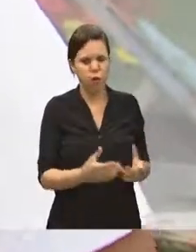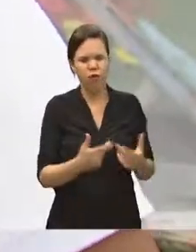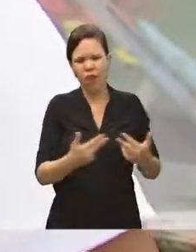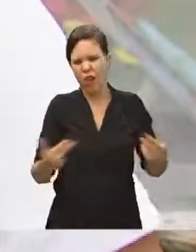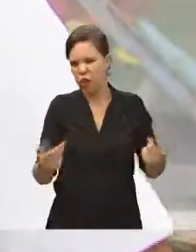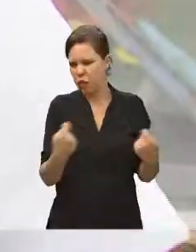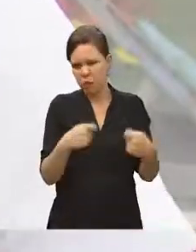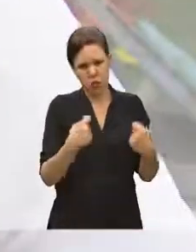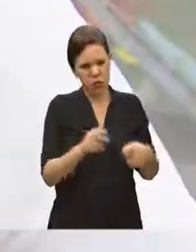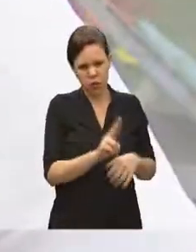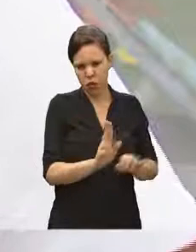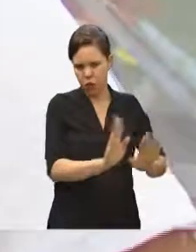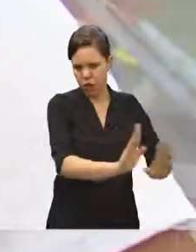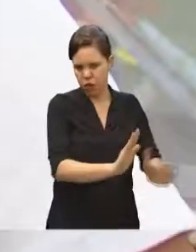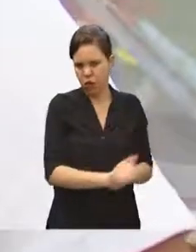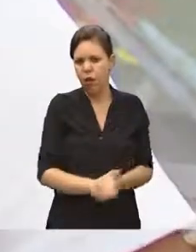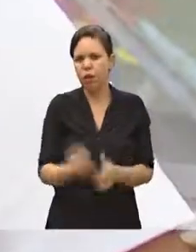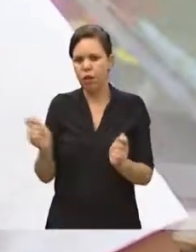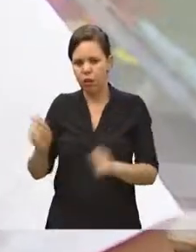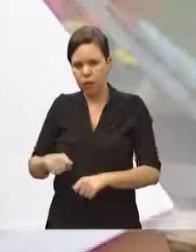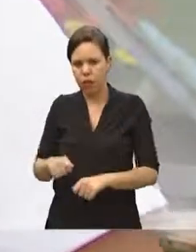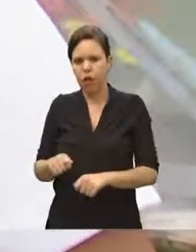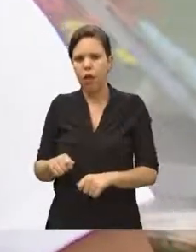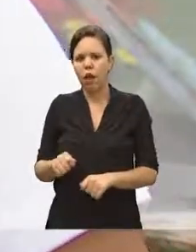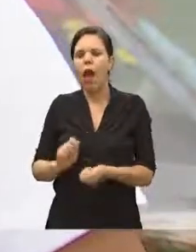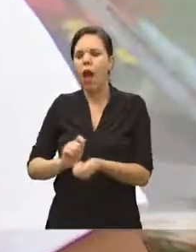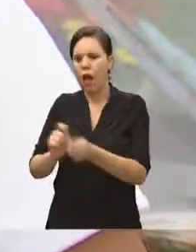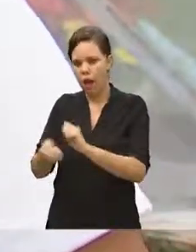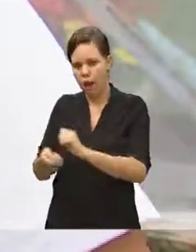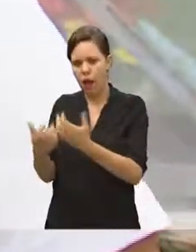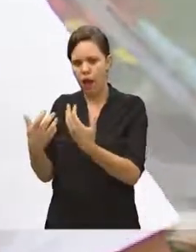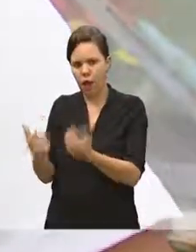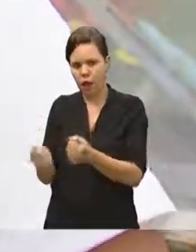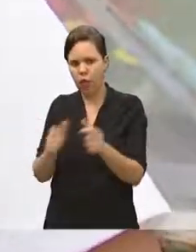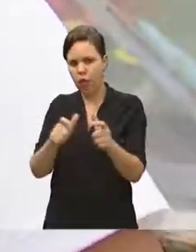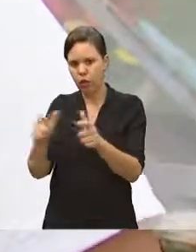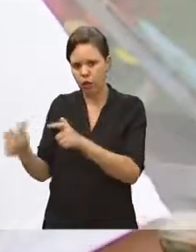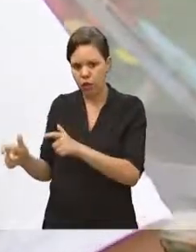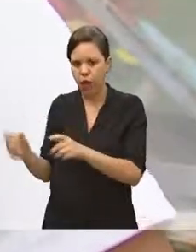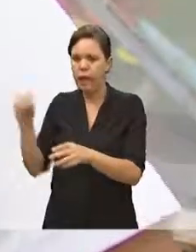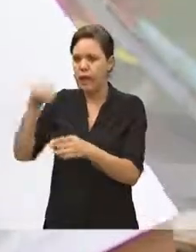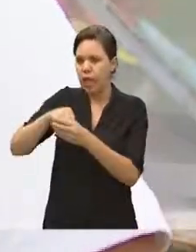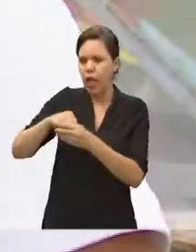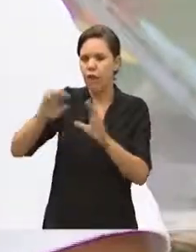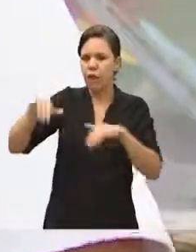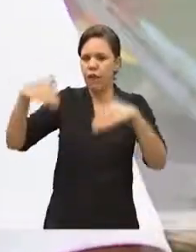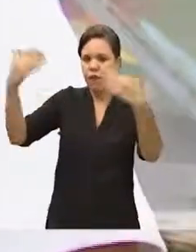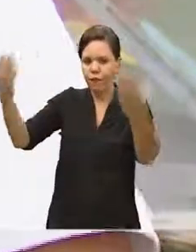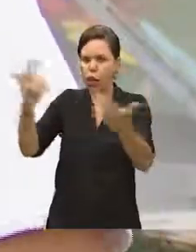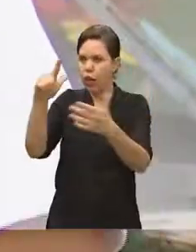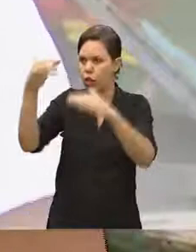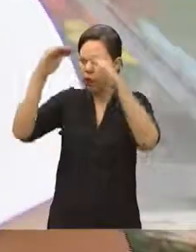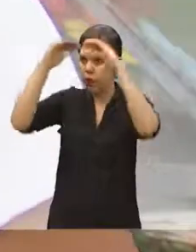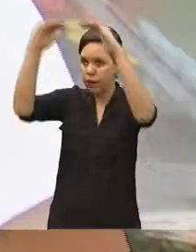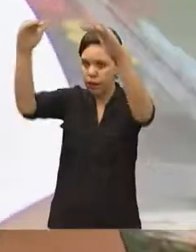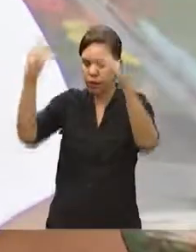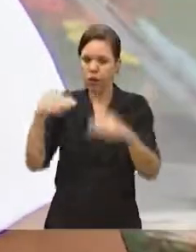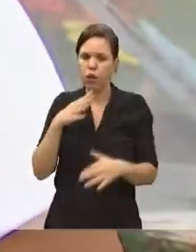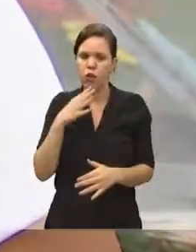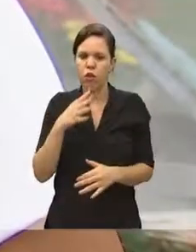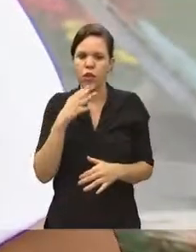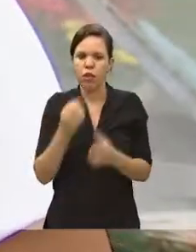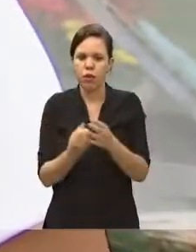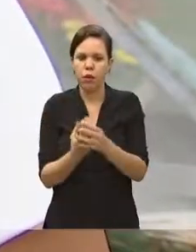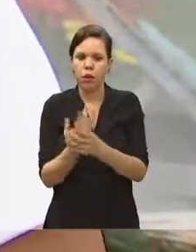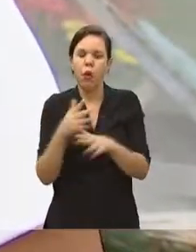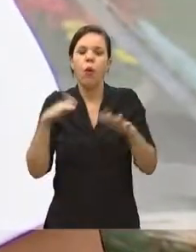cachepô, e ela se presta a ambientes internos, né, e externos. Aí é conhecer a planta para saber qual é o